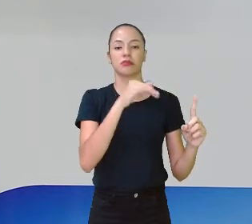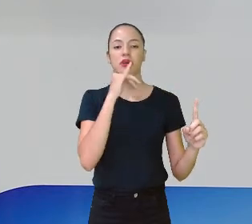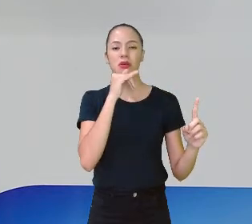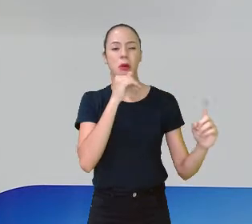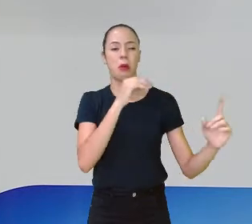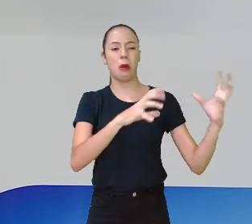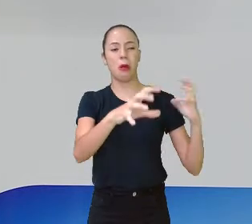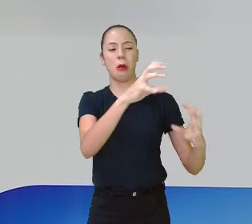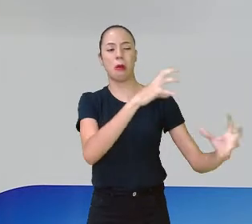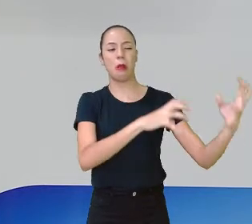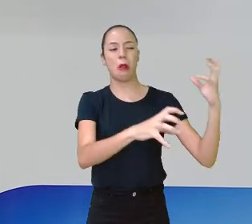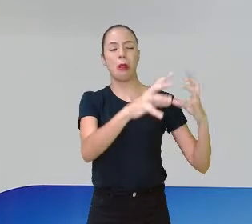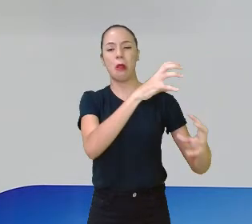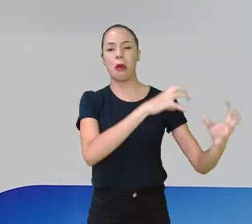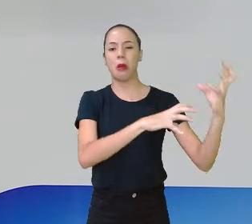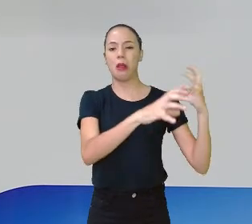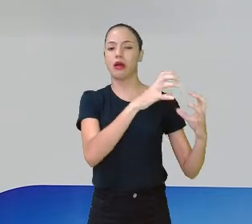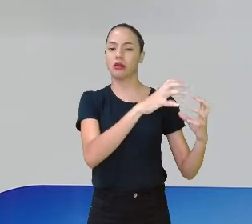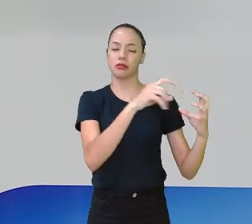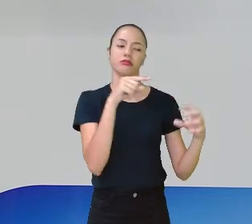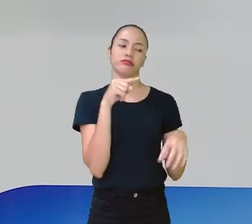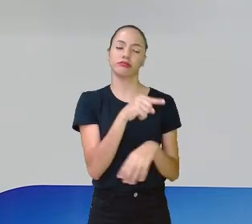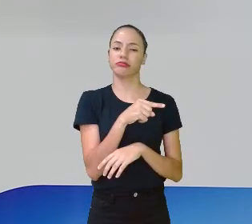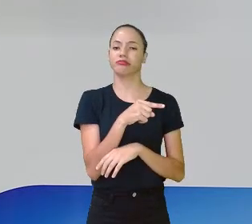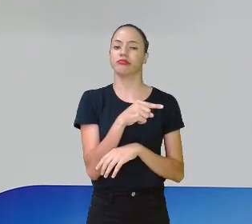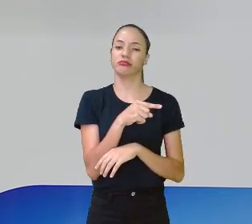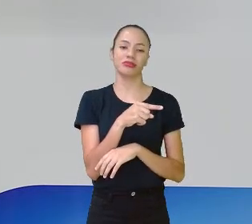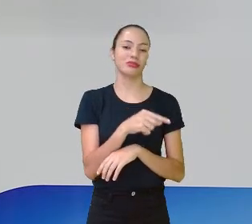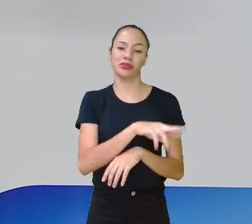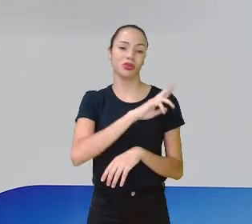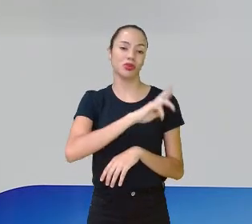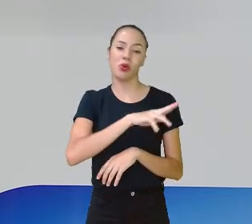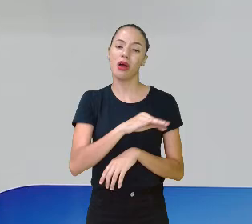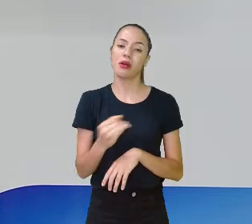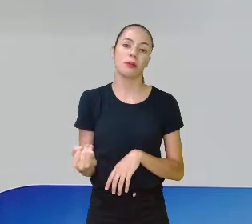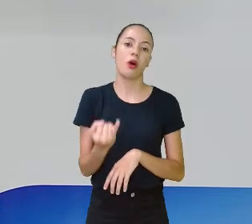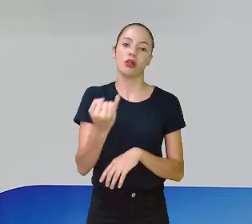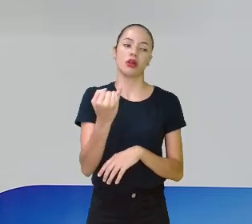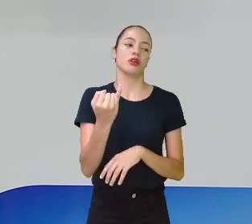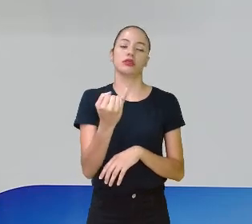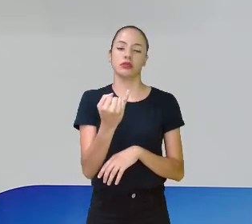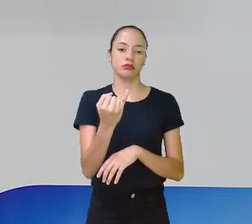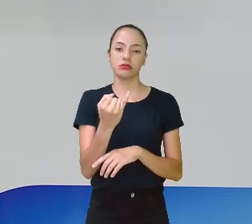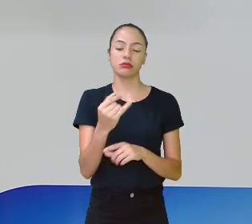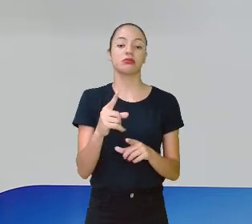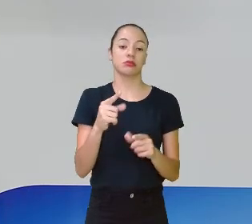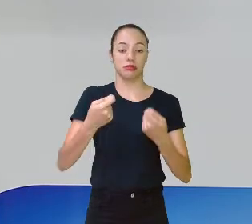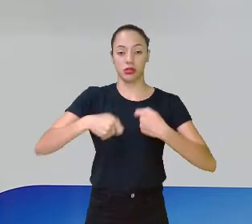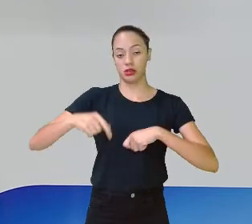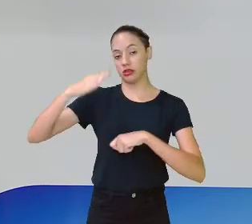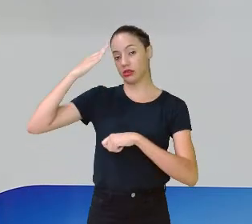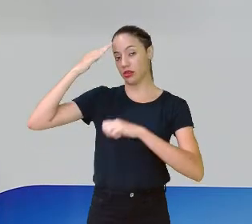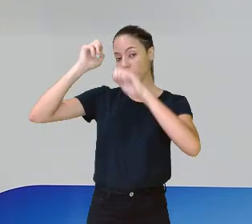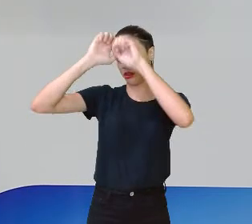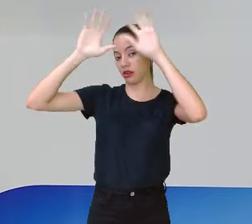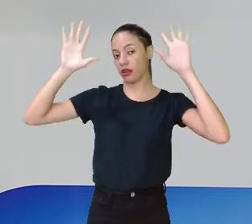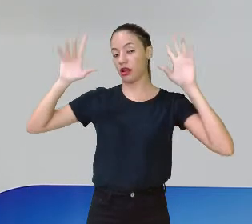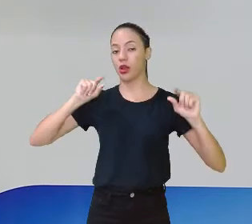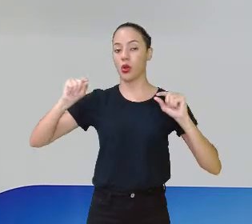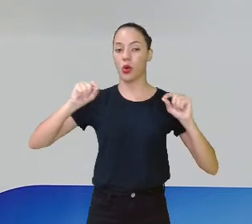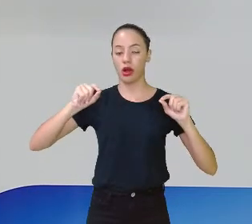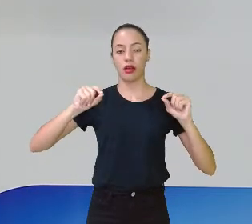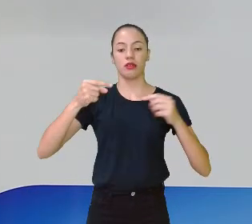que necessariamente não era importante considerar. Então, a gente precisa entender o que